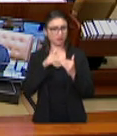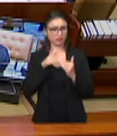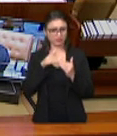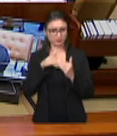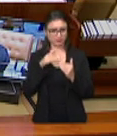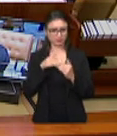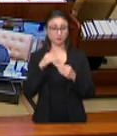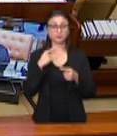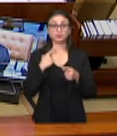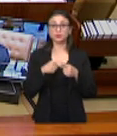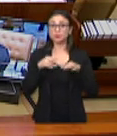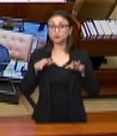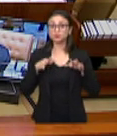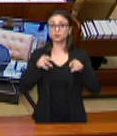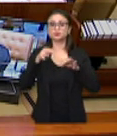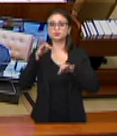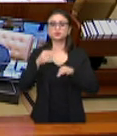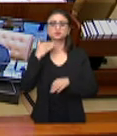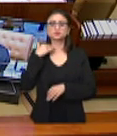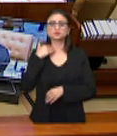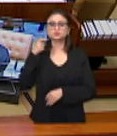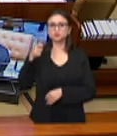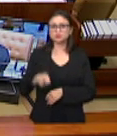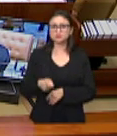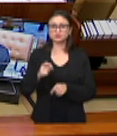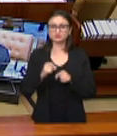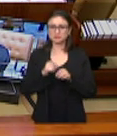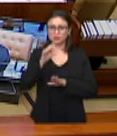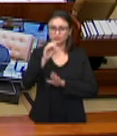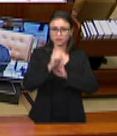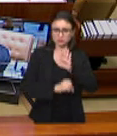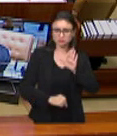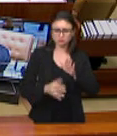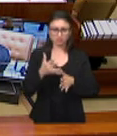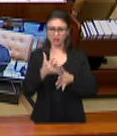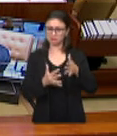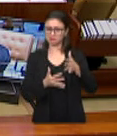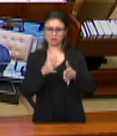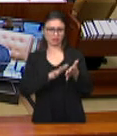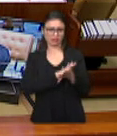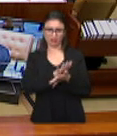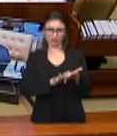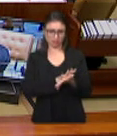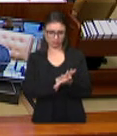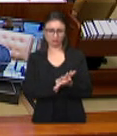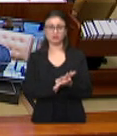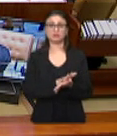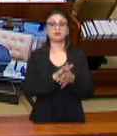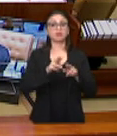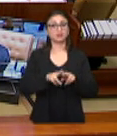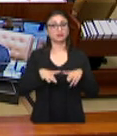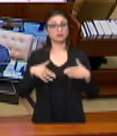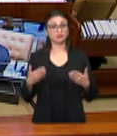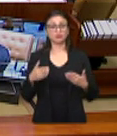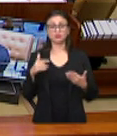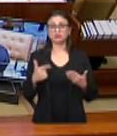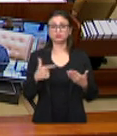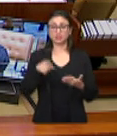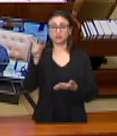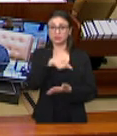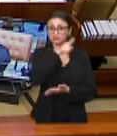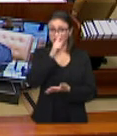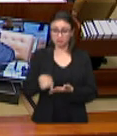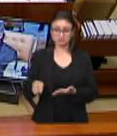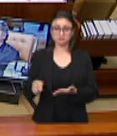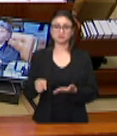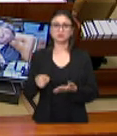na medida que tudo aquilo que o juiz pode fazer de ofício não impede a iniciativa da parte. Então, não vai haver nulidade